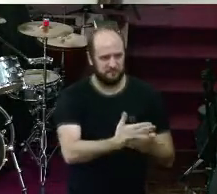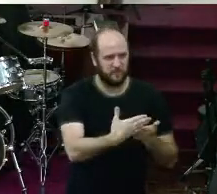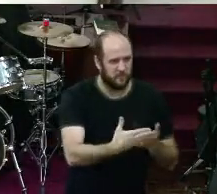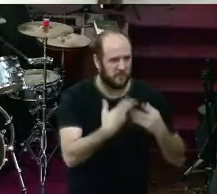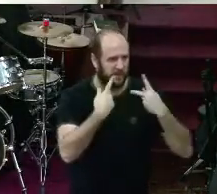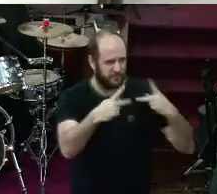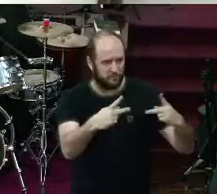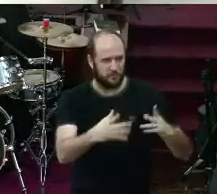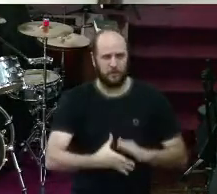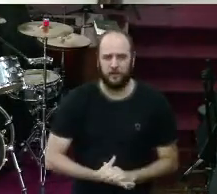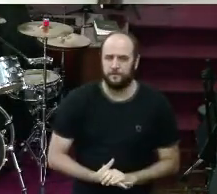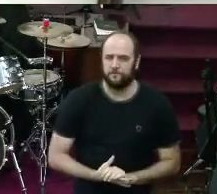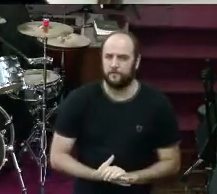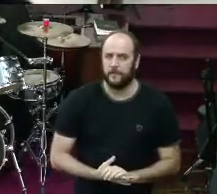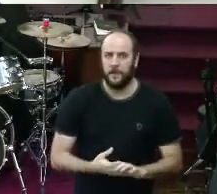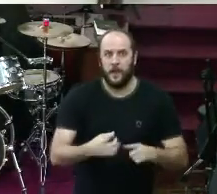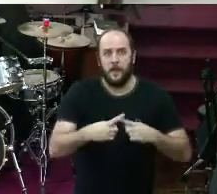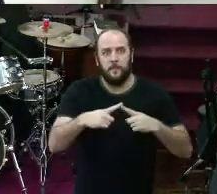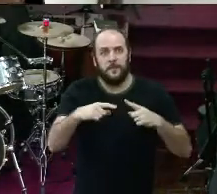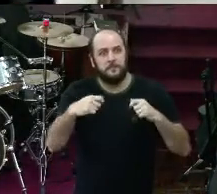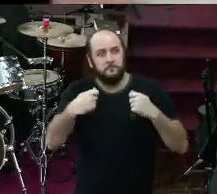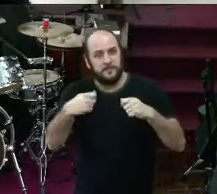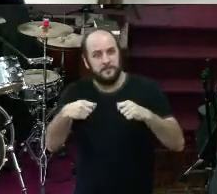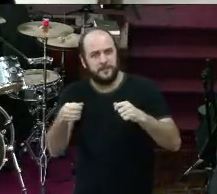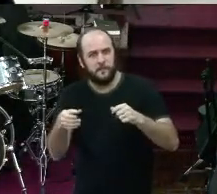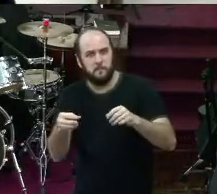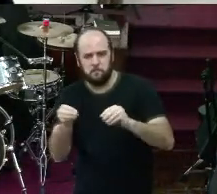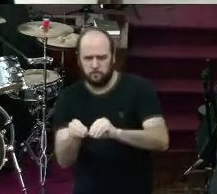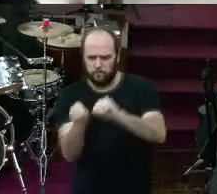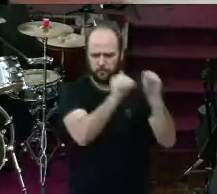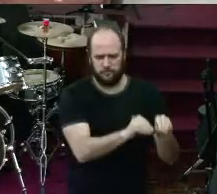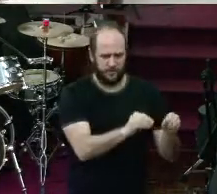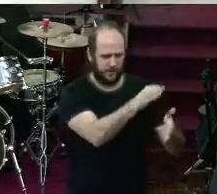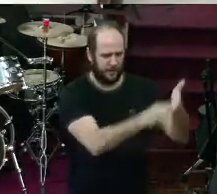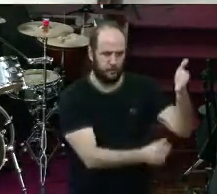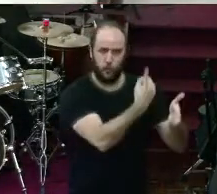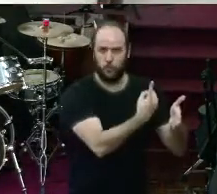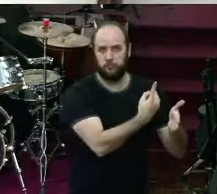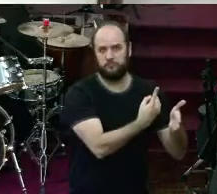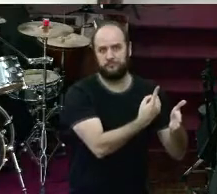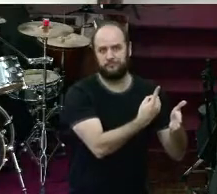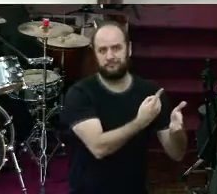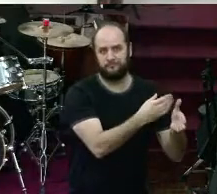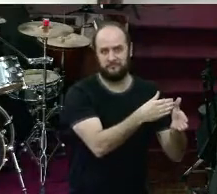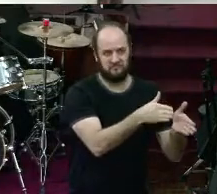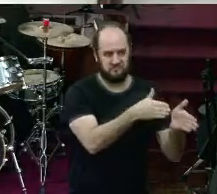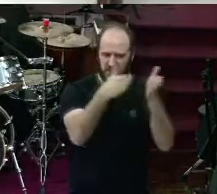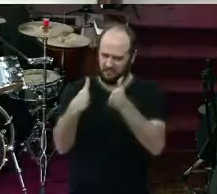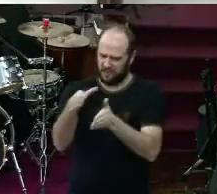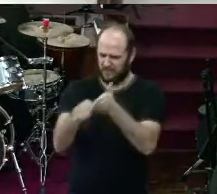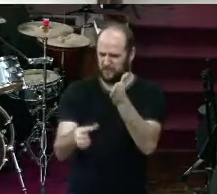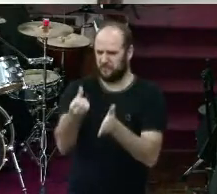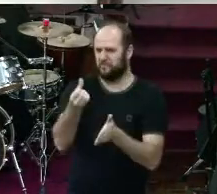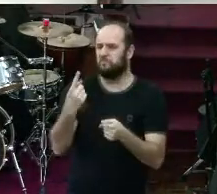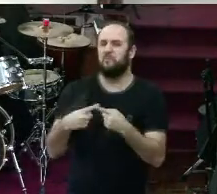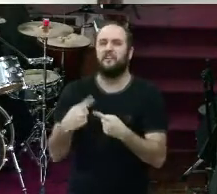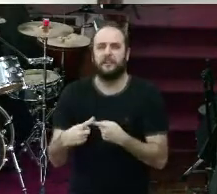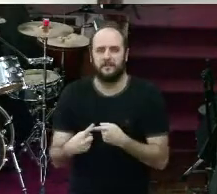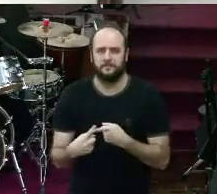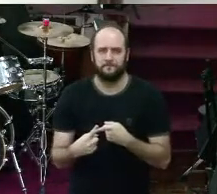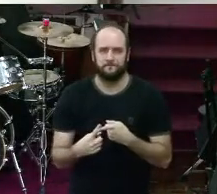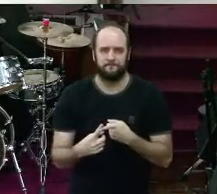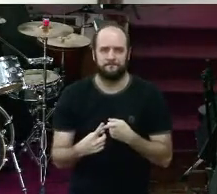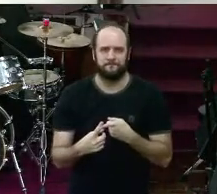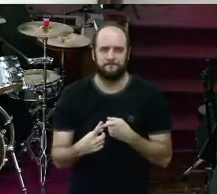este capítulo não está lá no capítulo 1, como se esperaria? Na abertura do livro, o registro da experiência